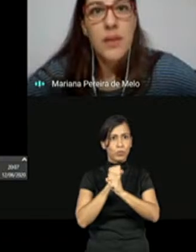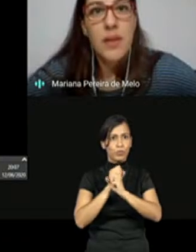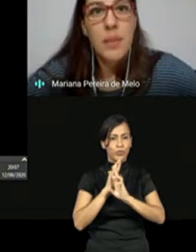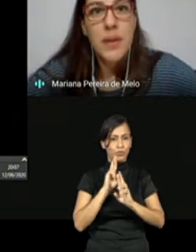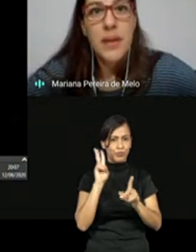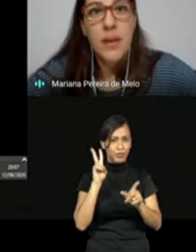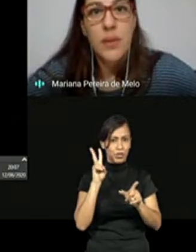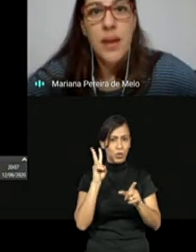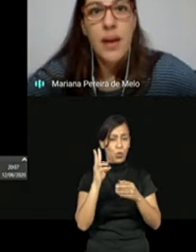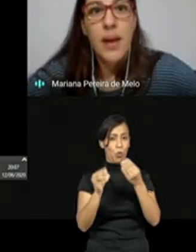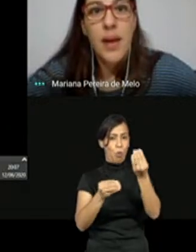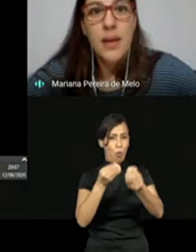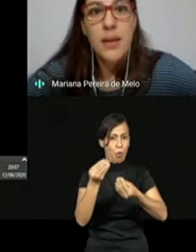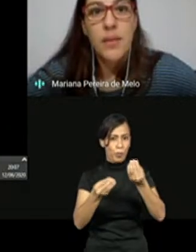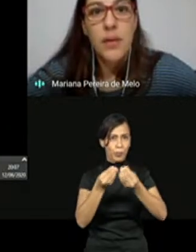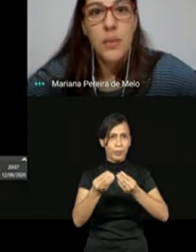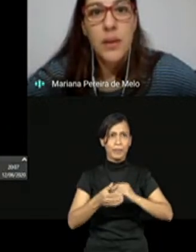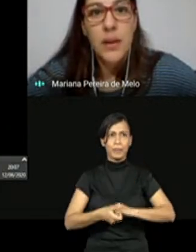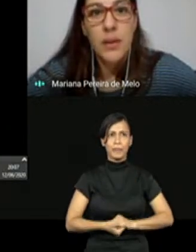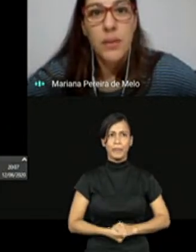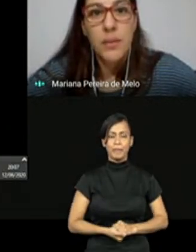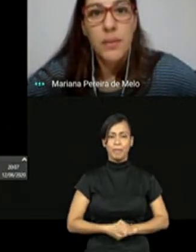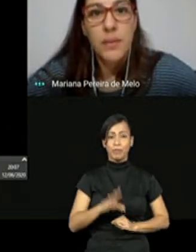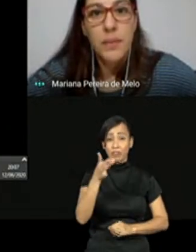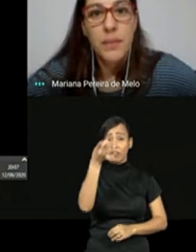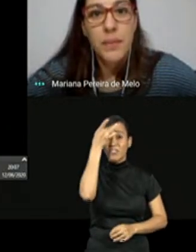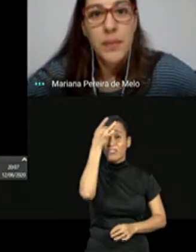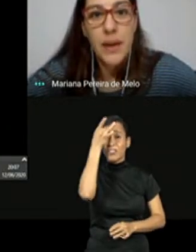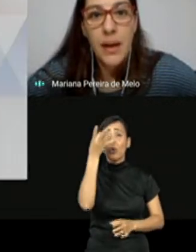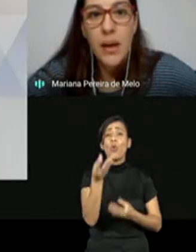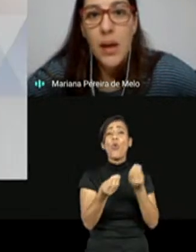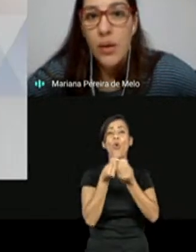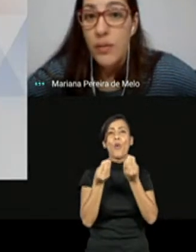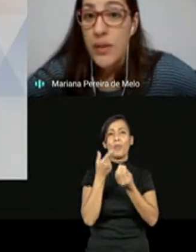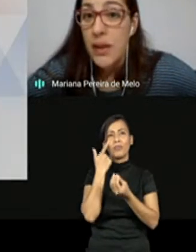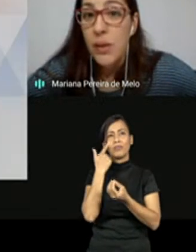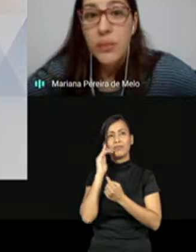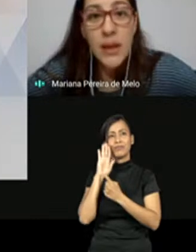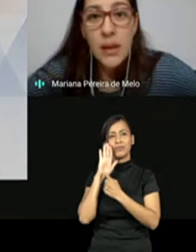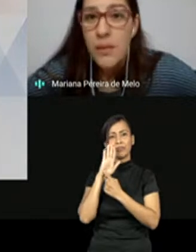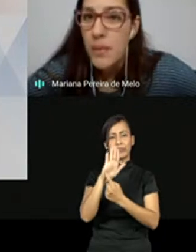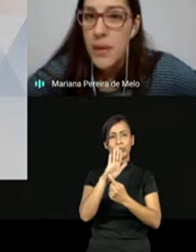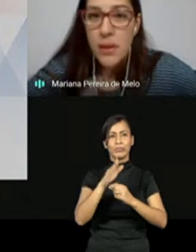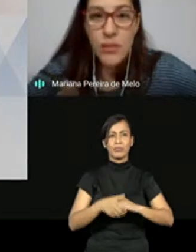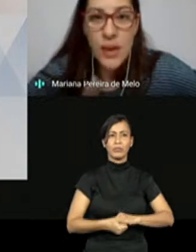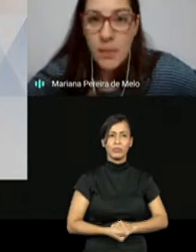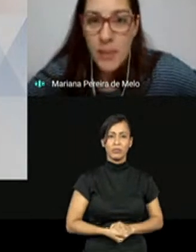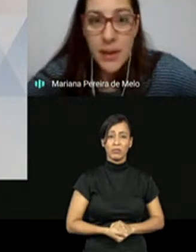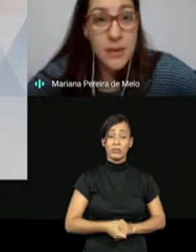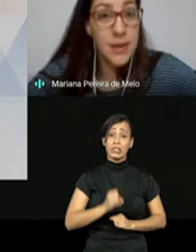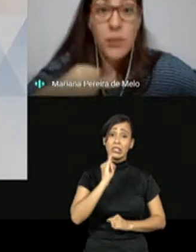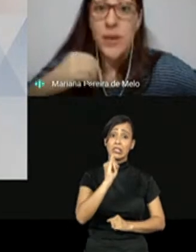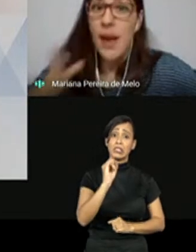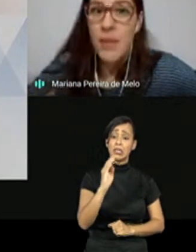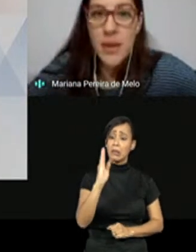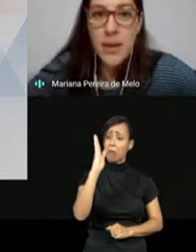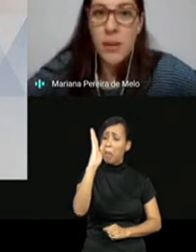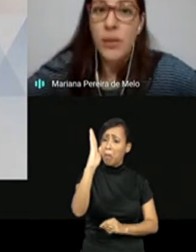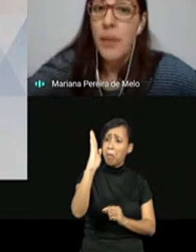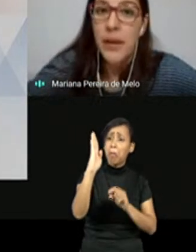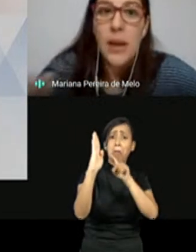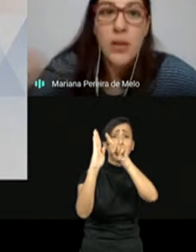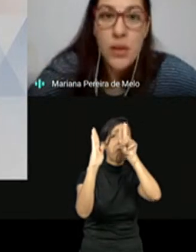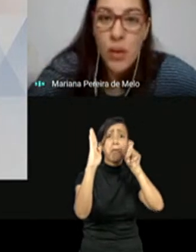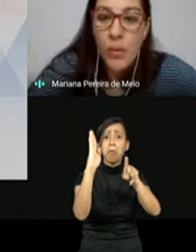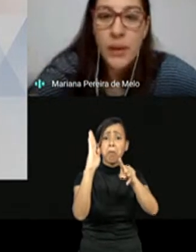aí você vai precisar usar esta fórmula aqui, ó, tá? Quando você não tem informação de A e B, você não sabe se eles